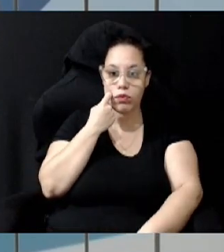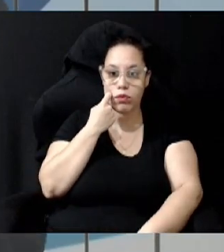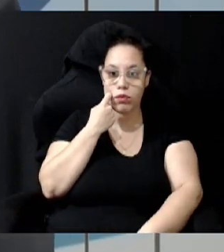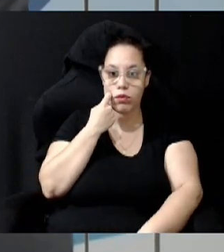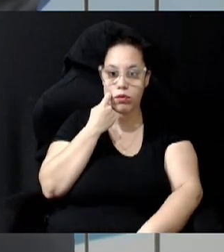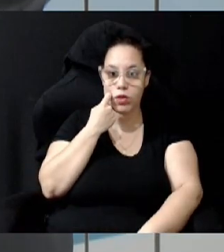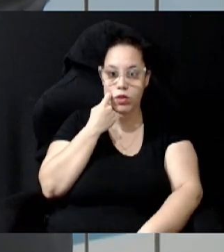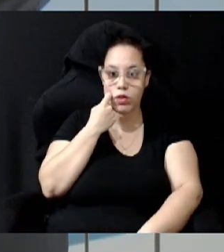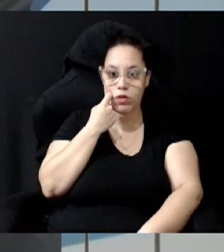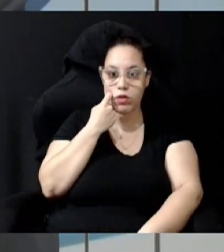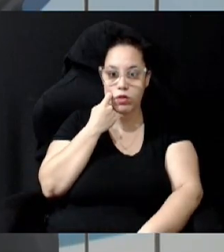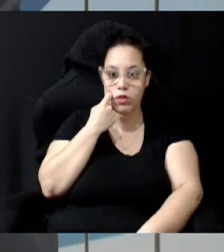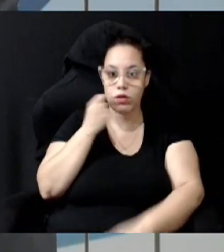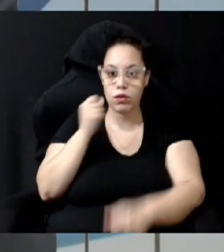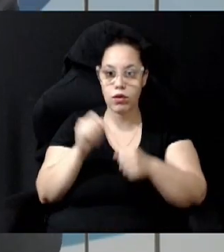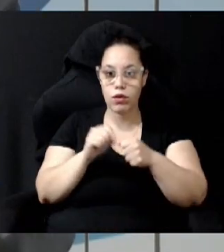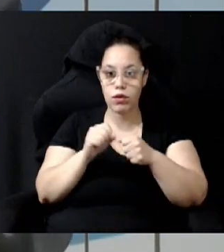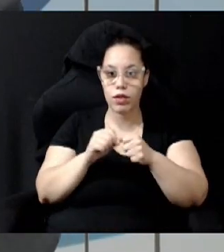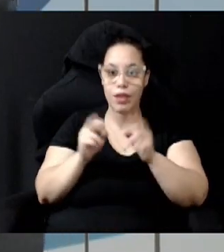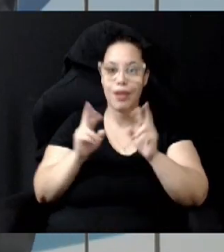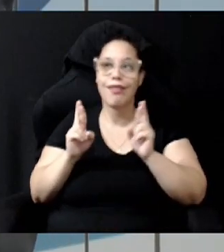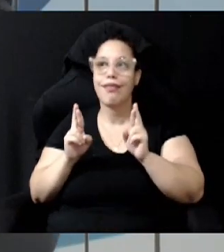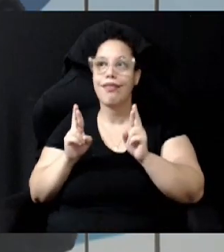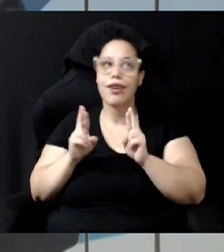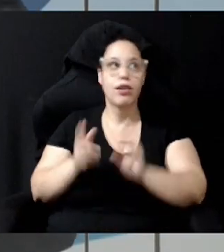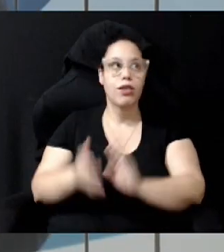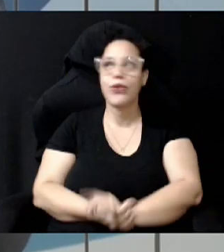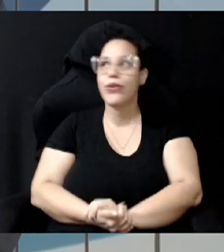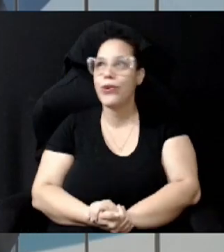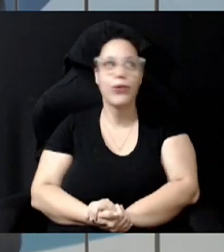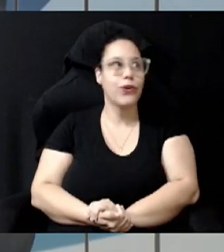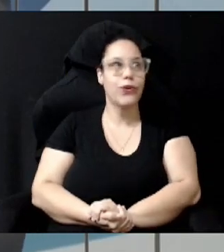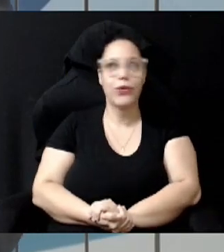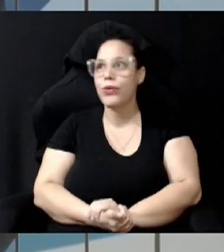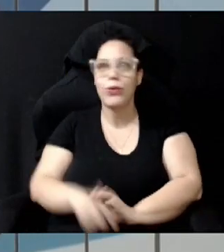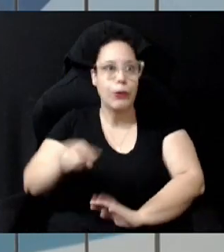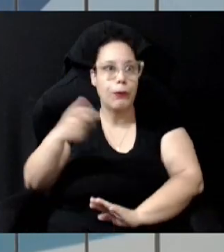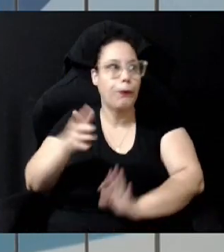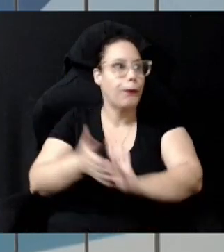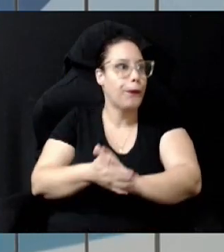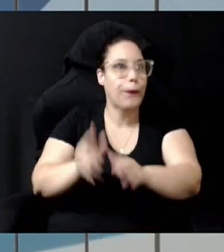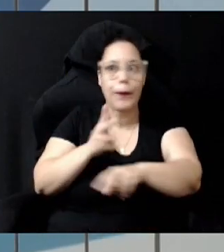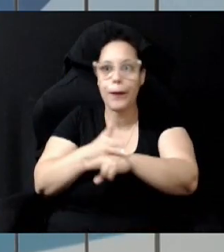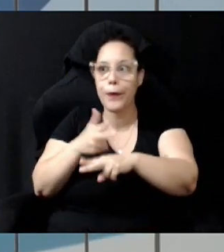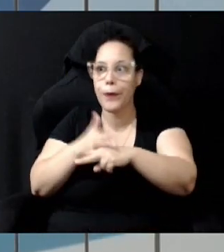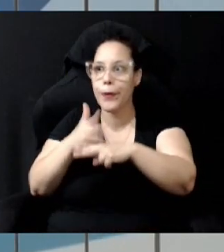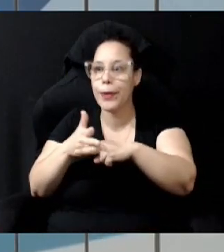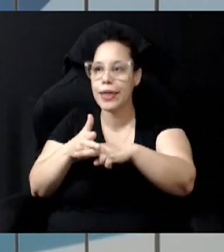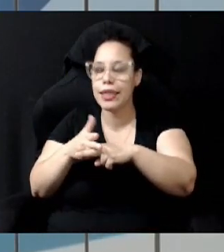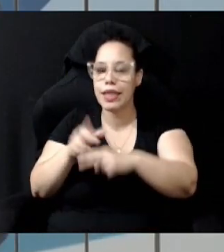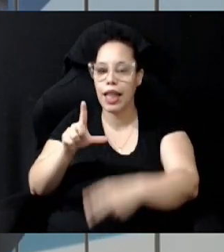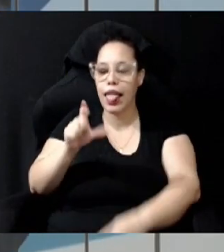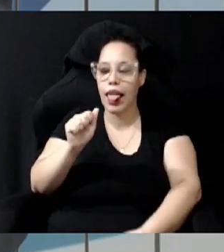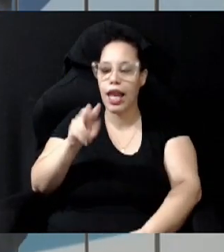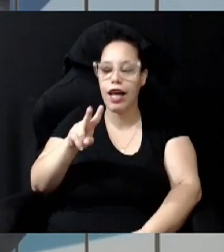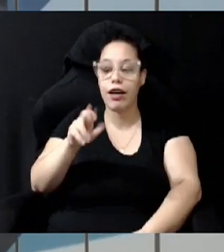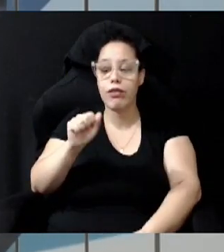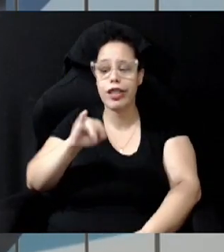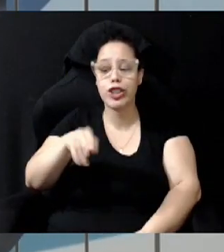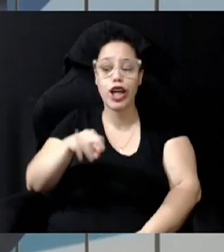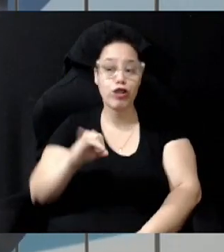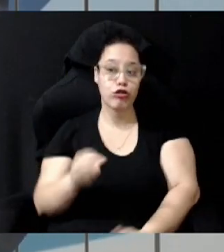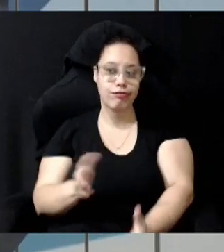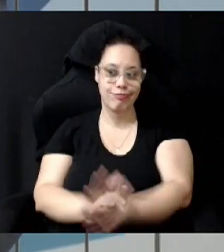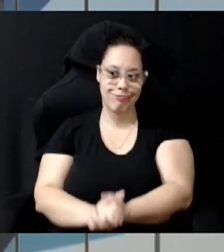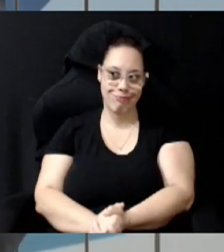operações. Então a gente esperava, né, como se fosse uma série, o próximo episódio da série Lava Jato. Verdade. Né? E isso